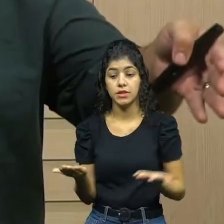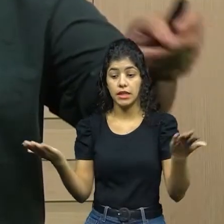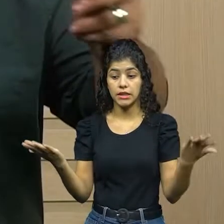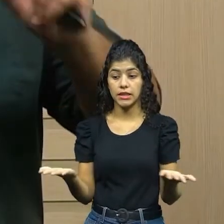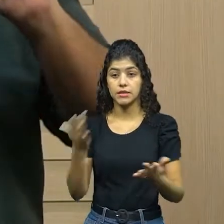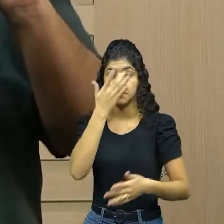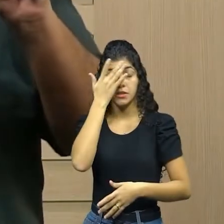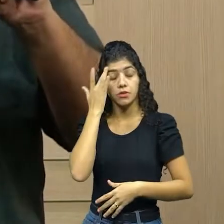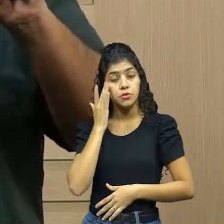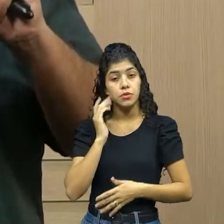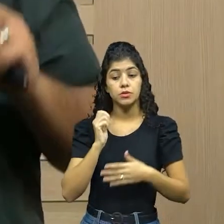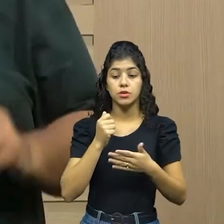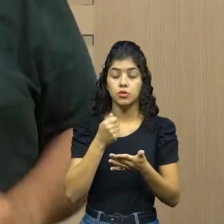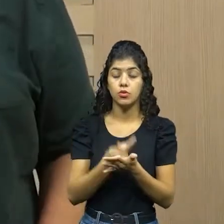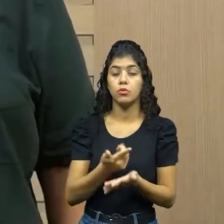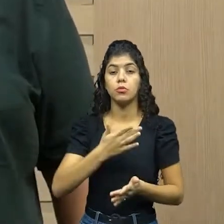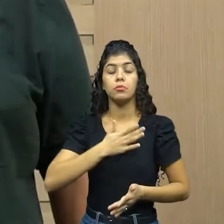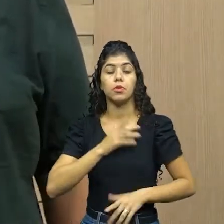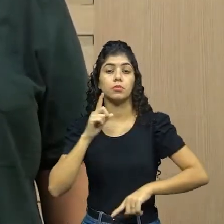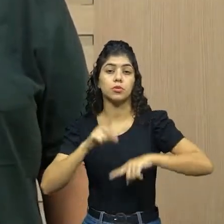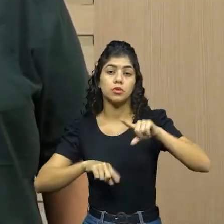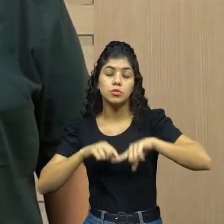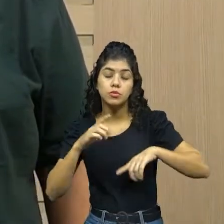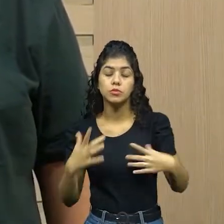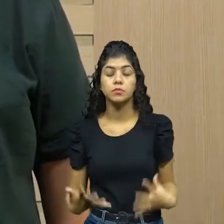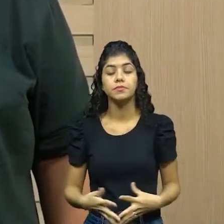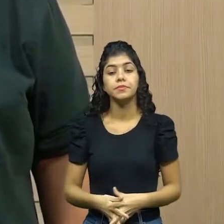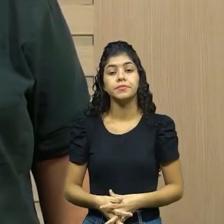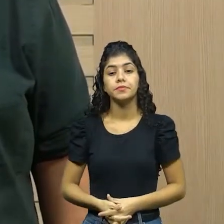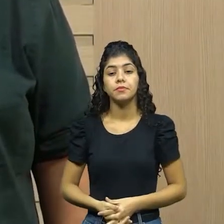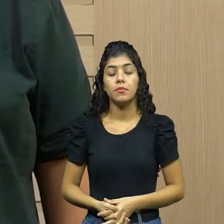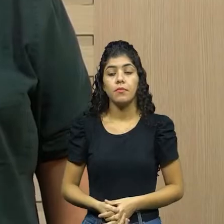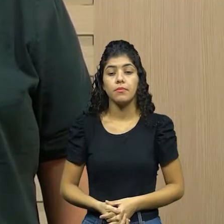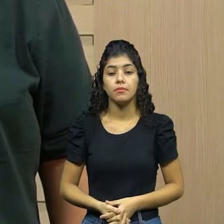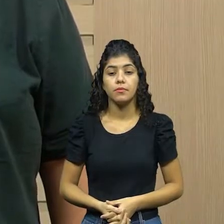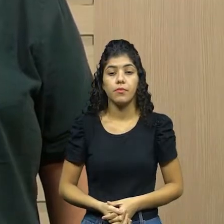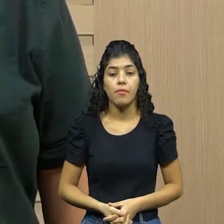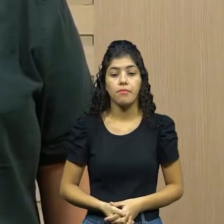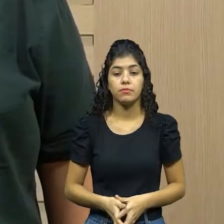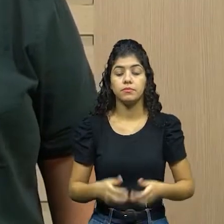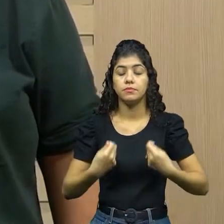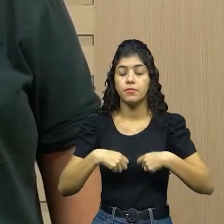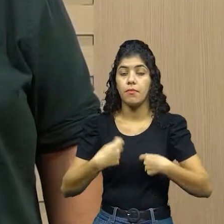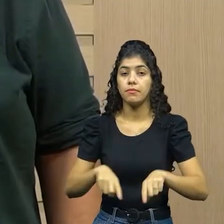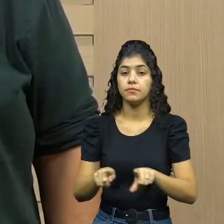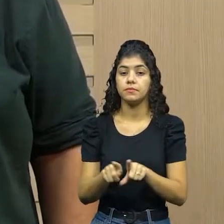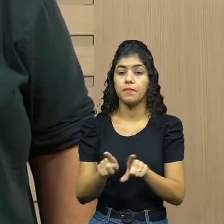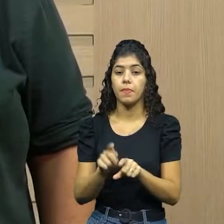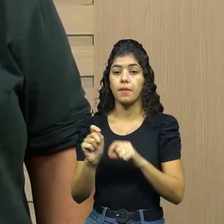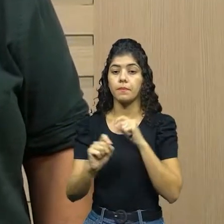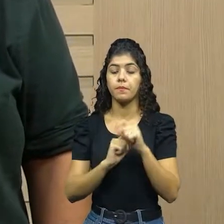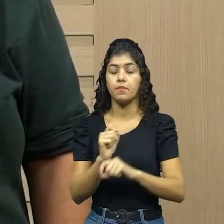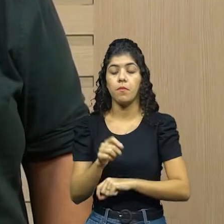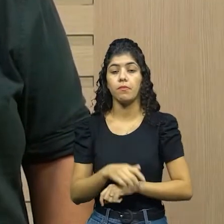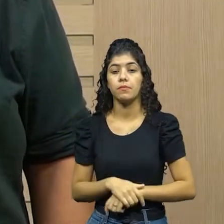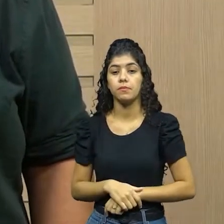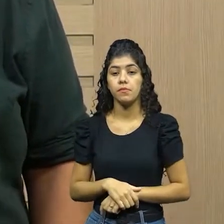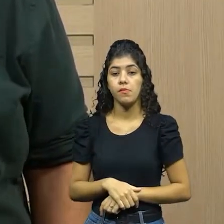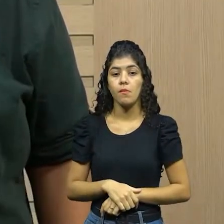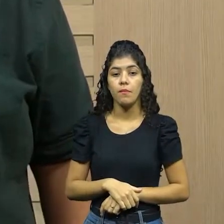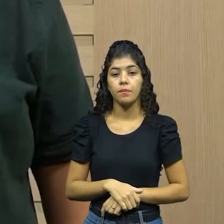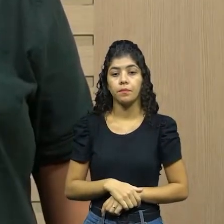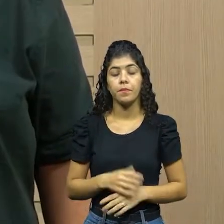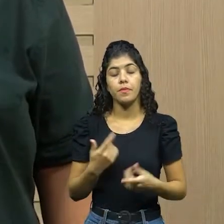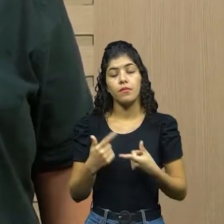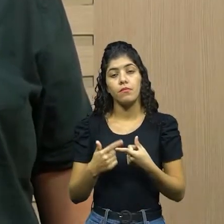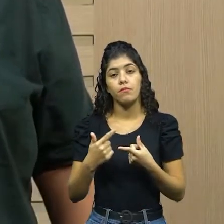meu público no qual eles podem comprar, tá bom? É necessário definir o mercado?